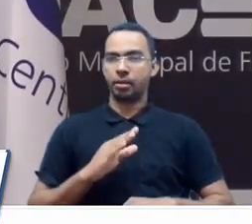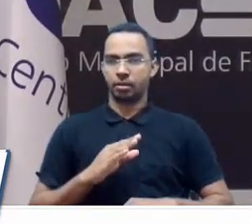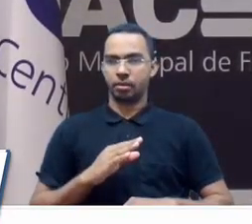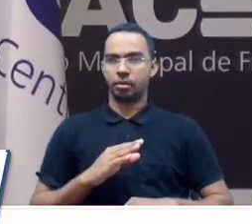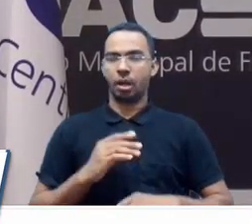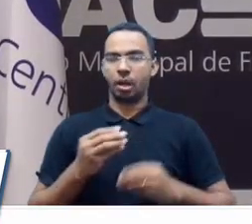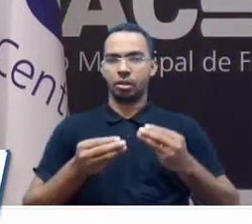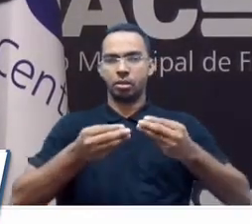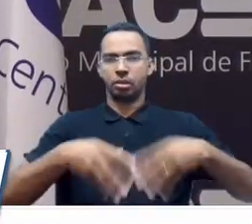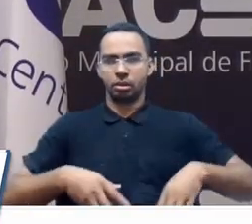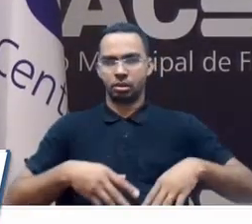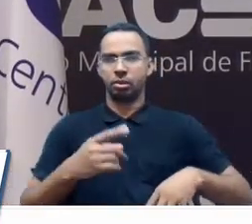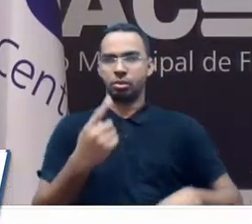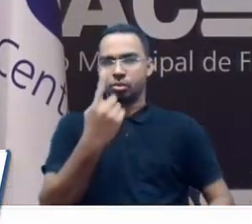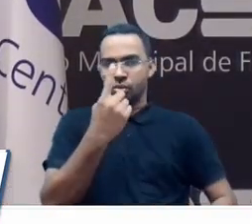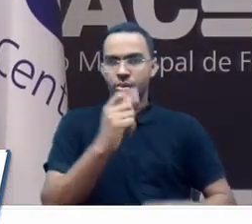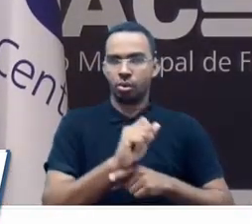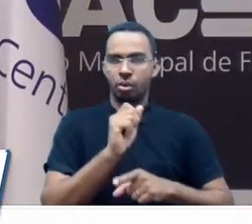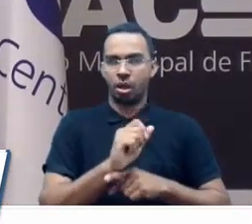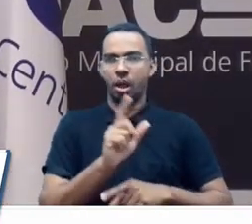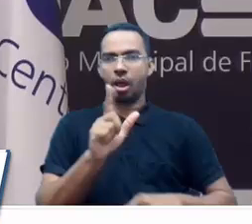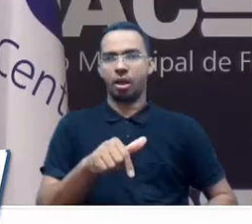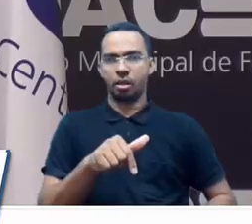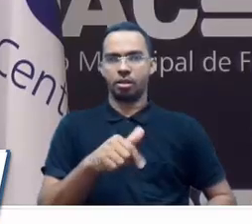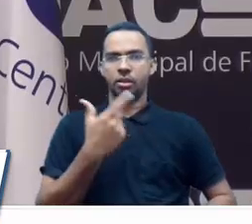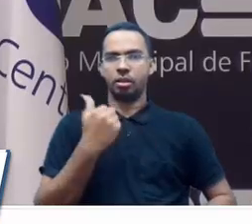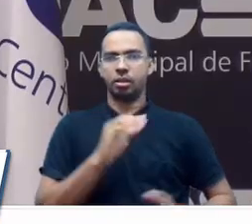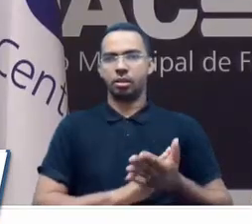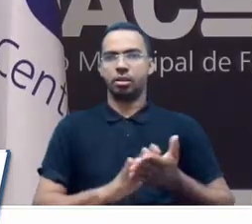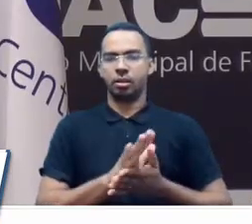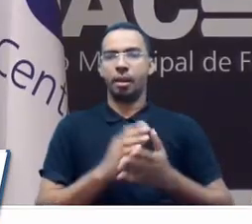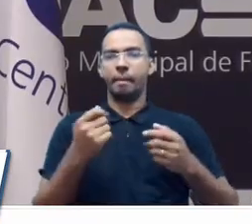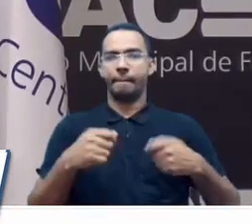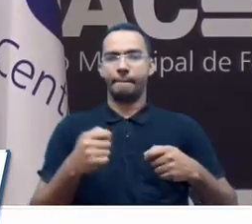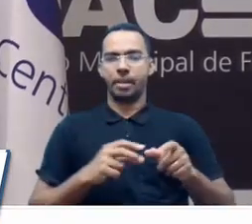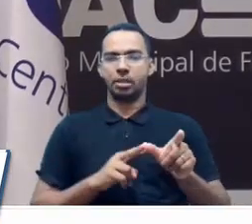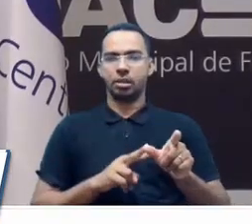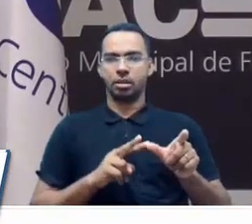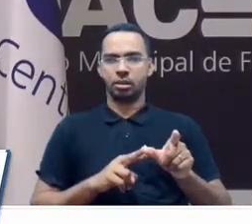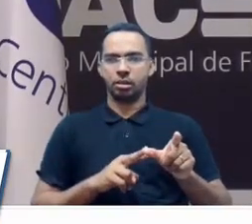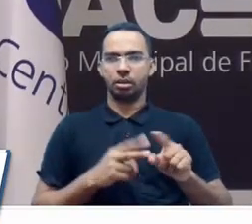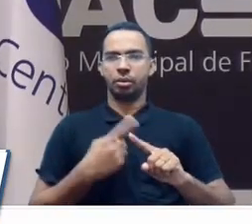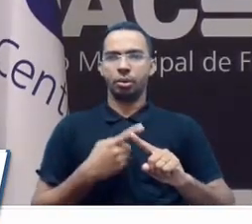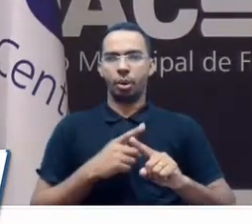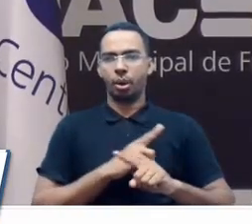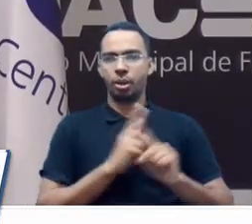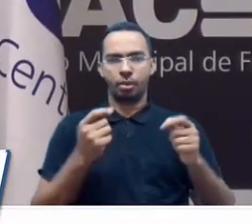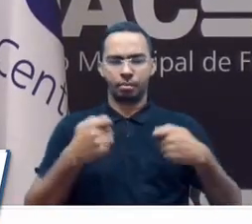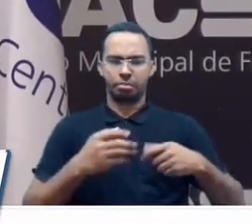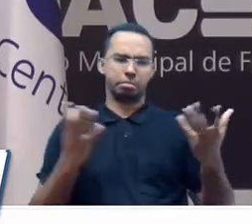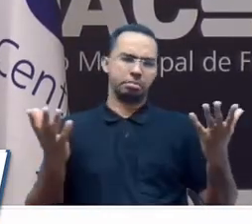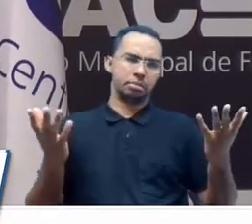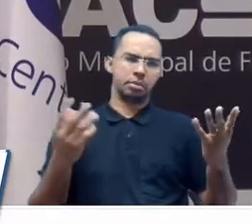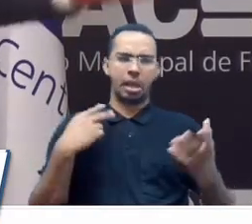prejudicado por nós termos um assessor só, é quem precisa da Câmara. Porque quem não precisa da Câmara, dos